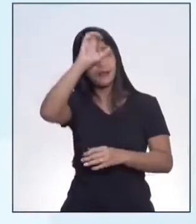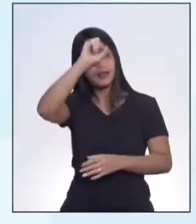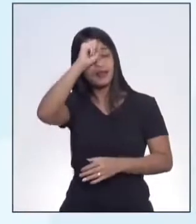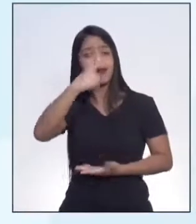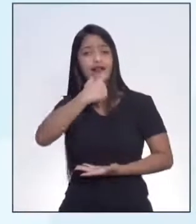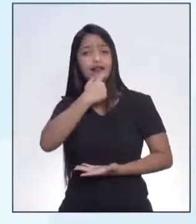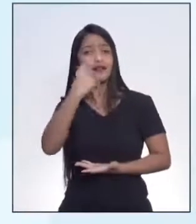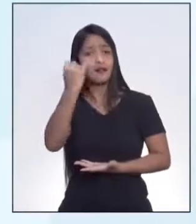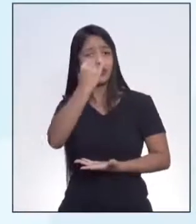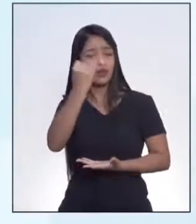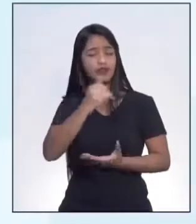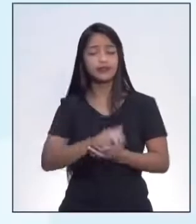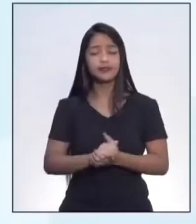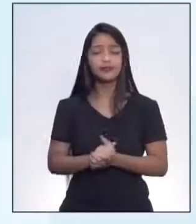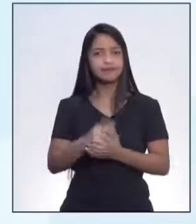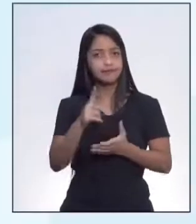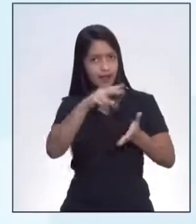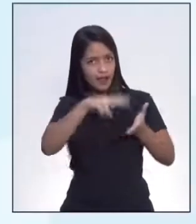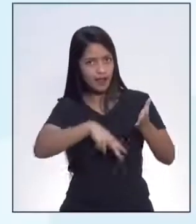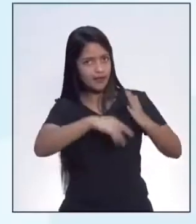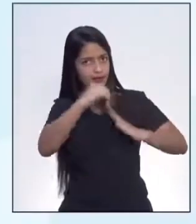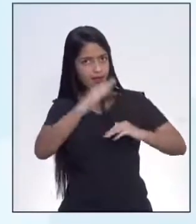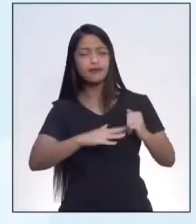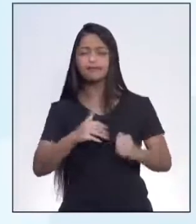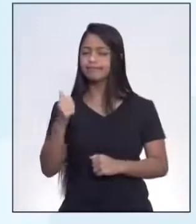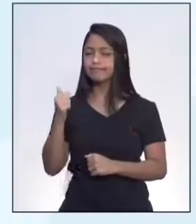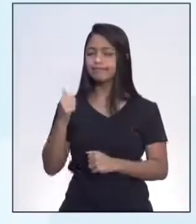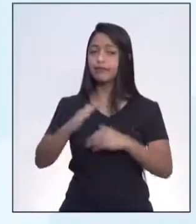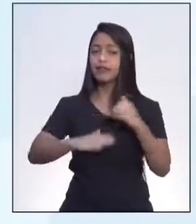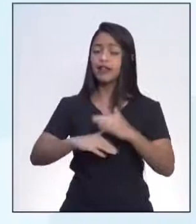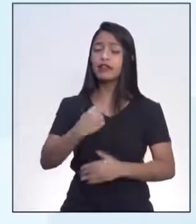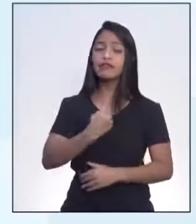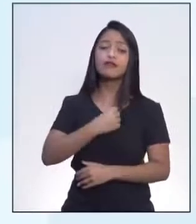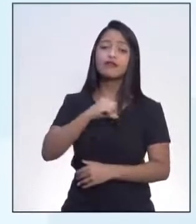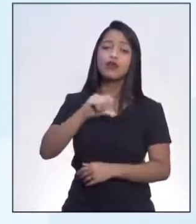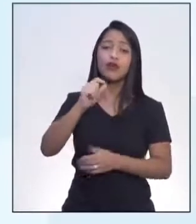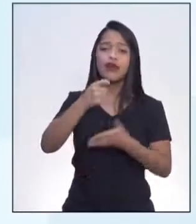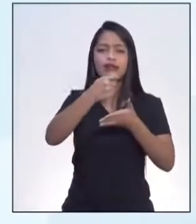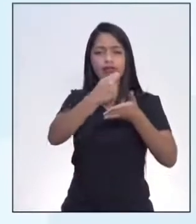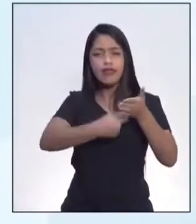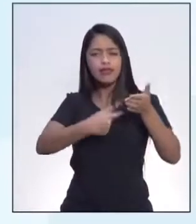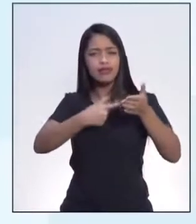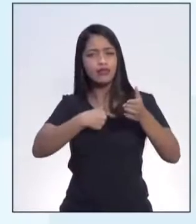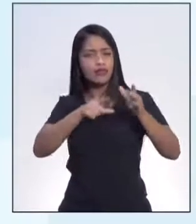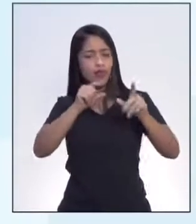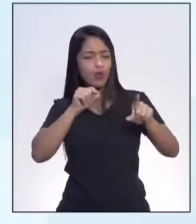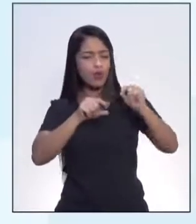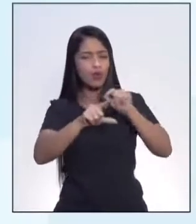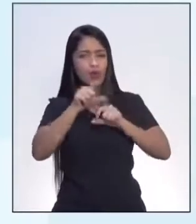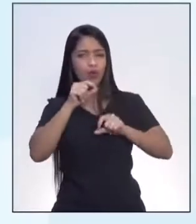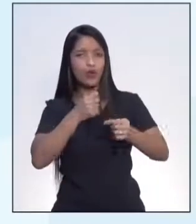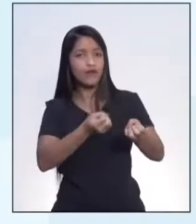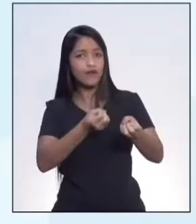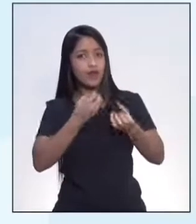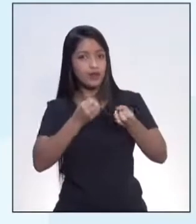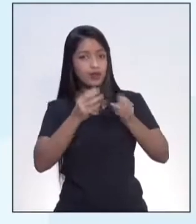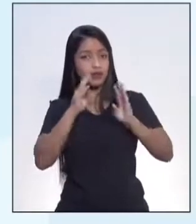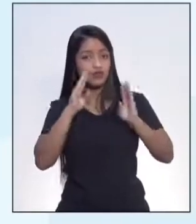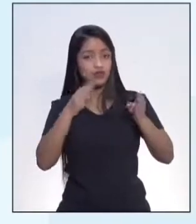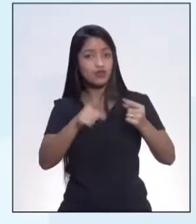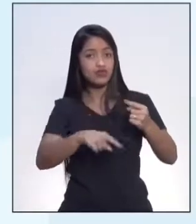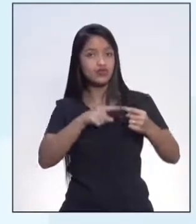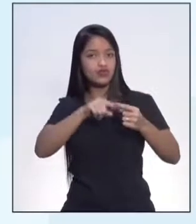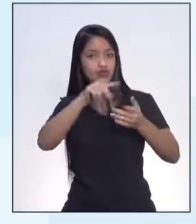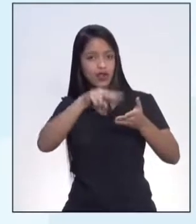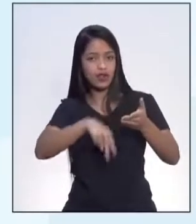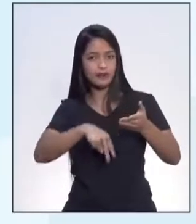habilidades selecionar. Habilidade 9, selecionar em um texto a informação desejada com objetivo de leitura. Participar